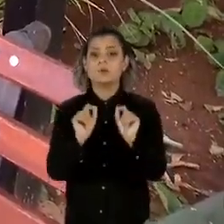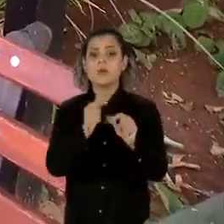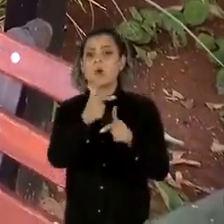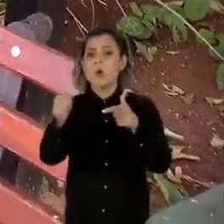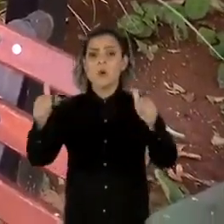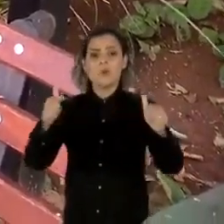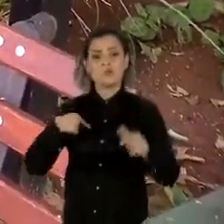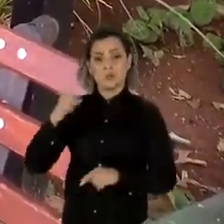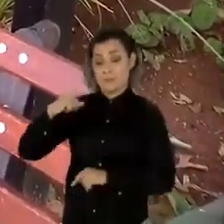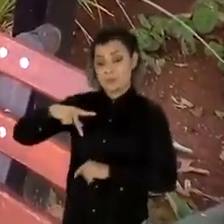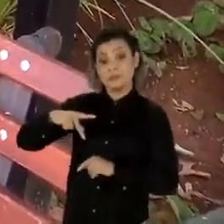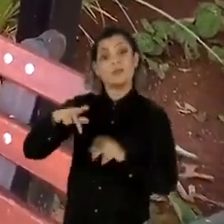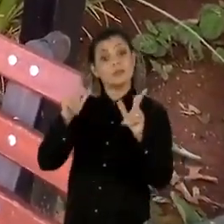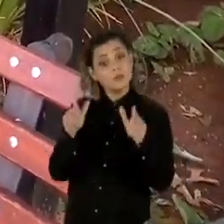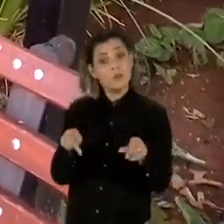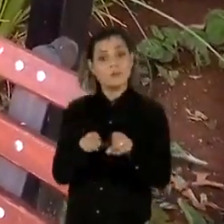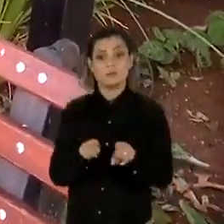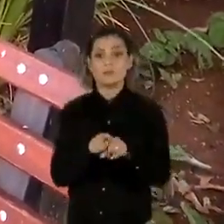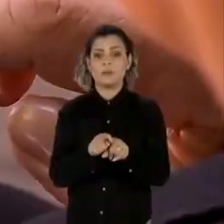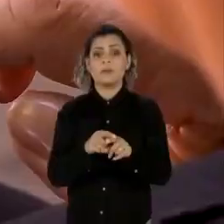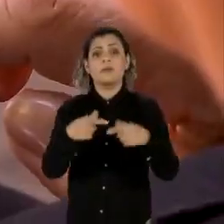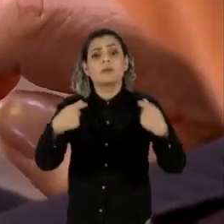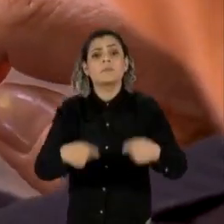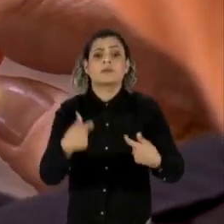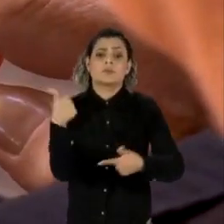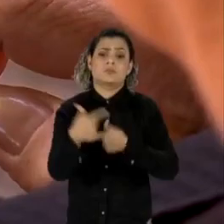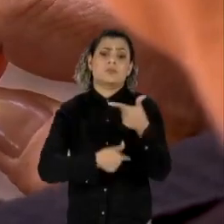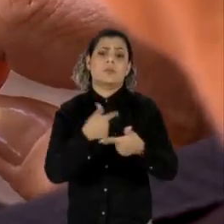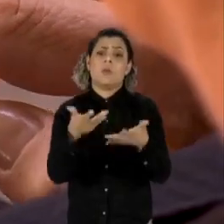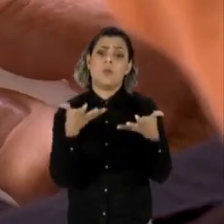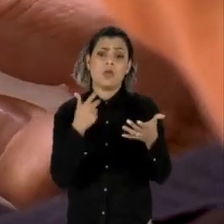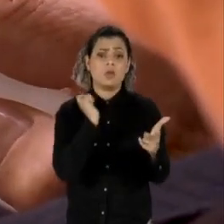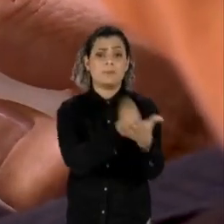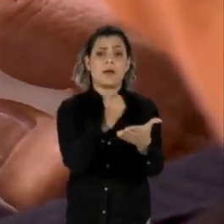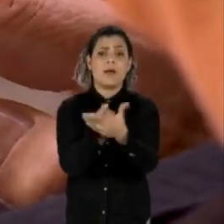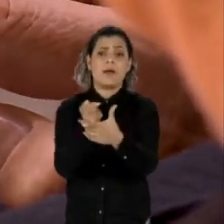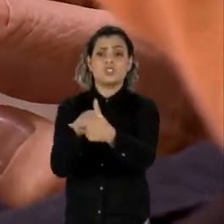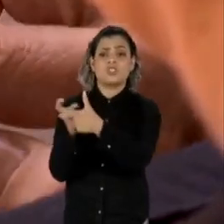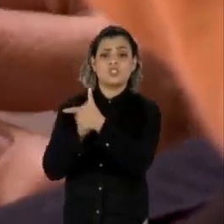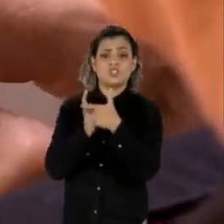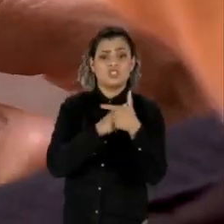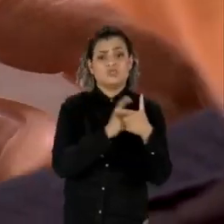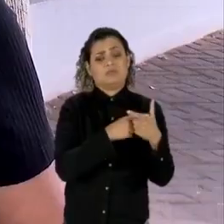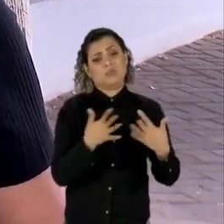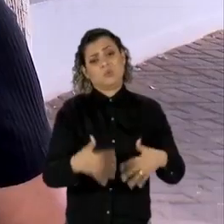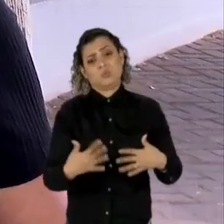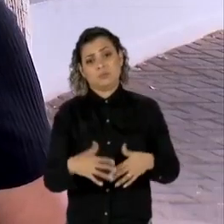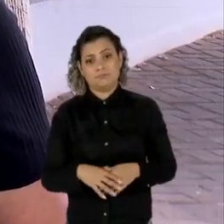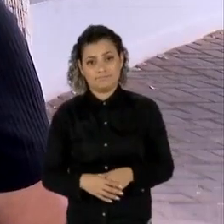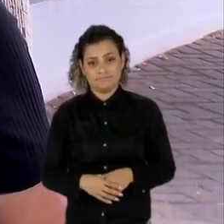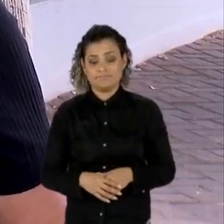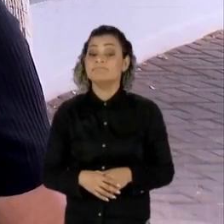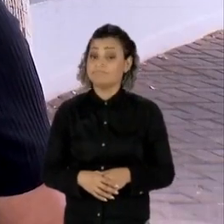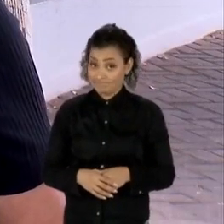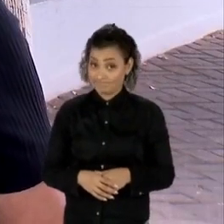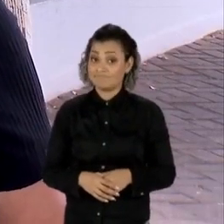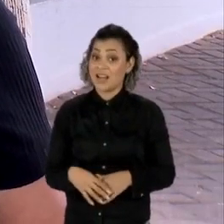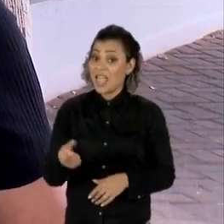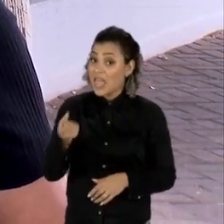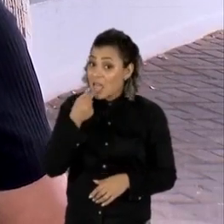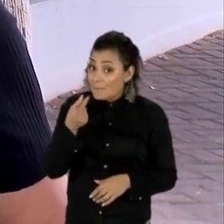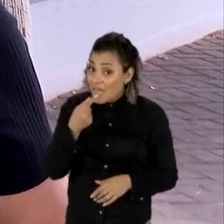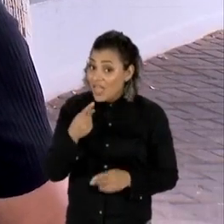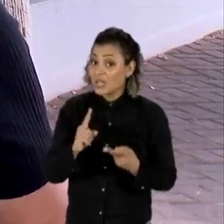aposentados ela também precisa trabalhar para pagar as contas e as dívidas você tem remédios